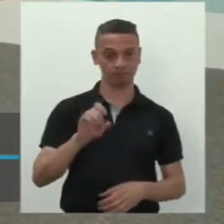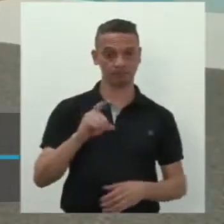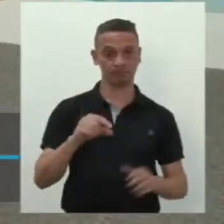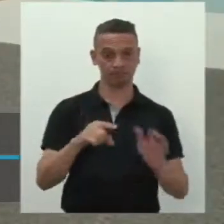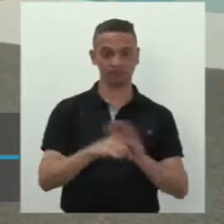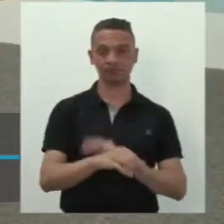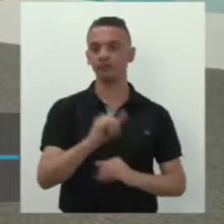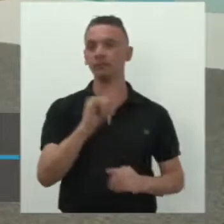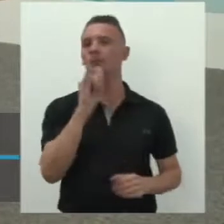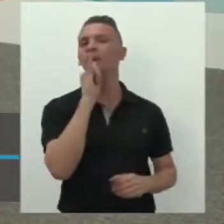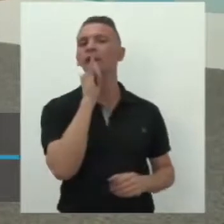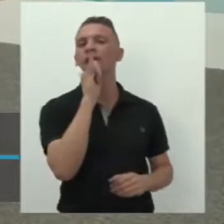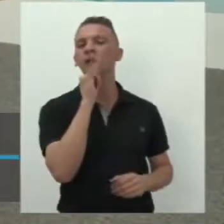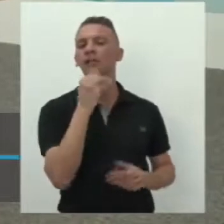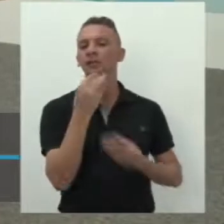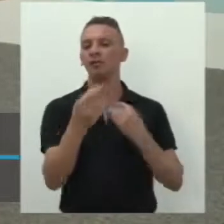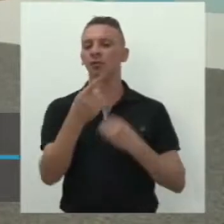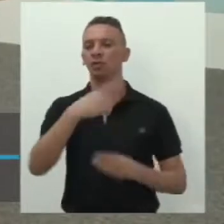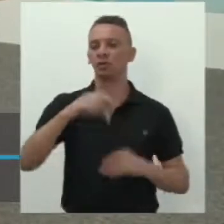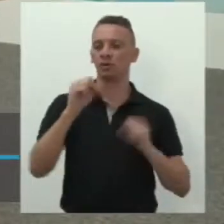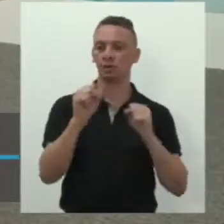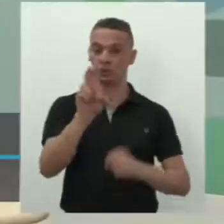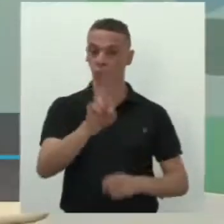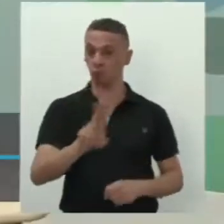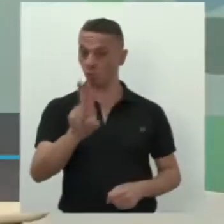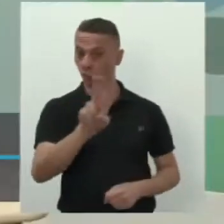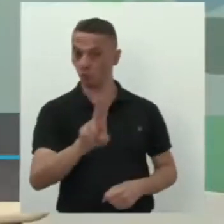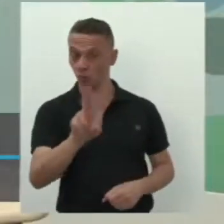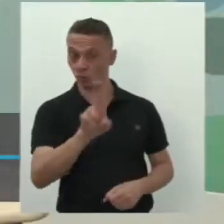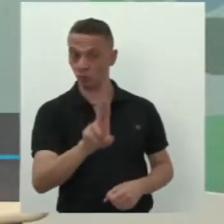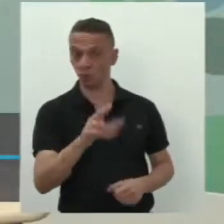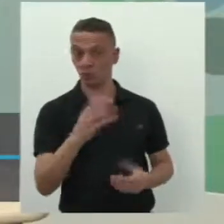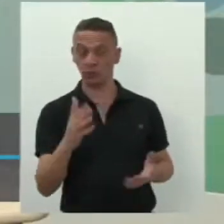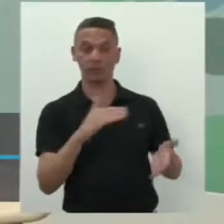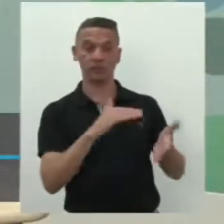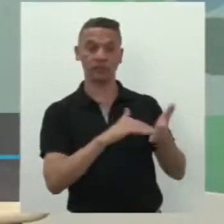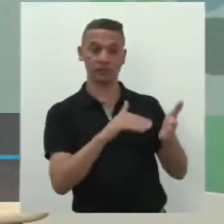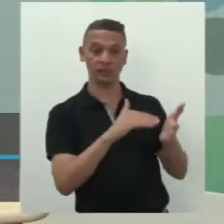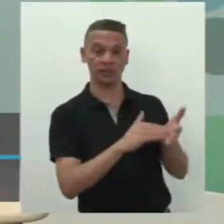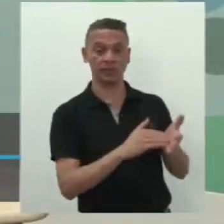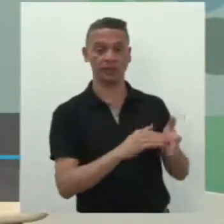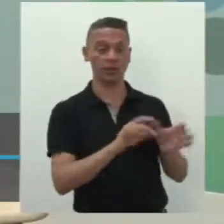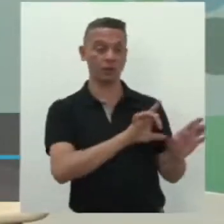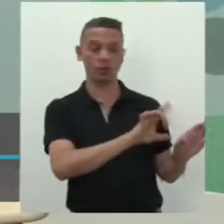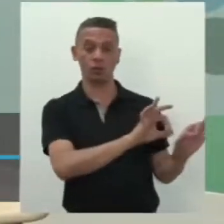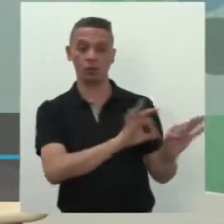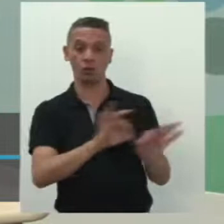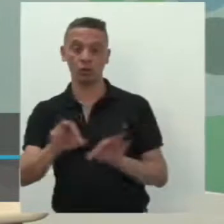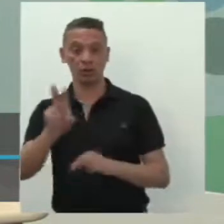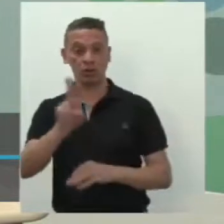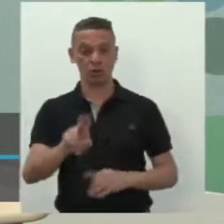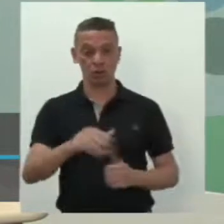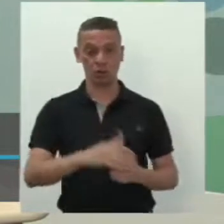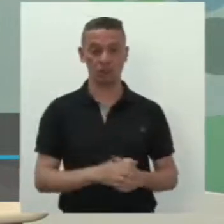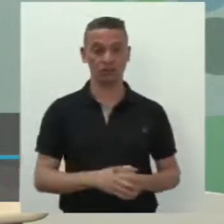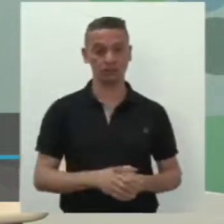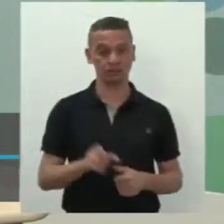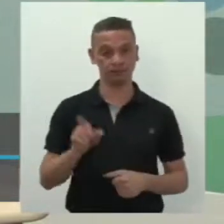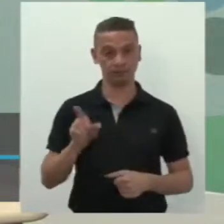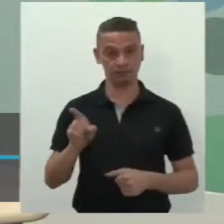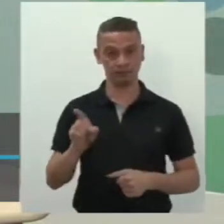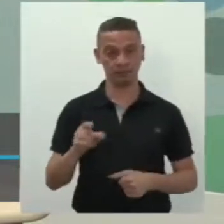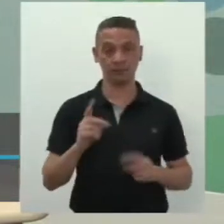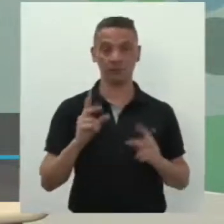dar um exemplo de como a gente poderia utilizar nós, secretaria, no nosso dia a dia isso. Isso aqui, como a